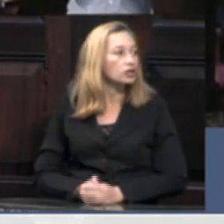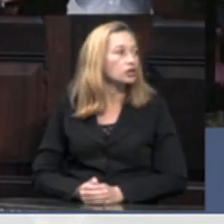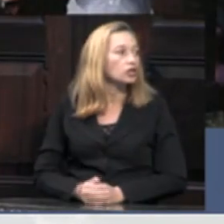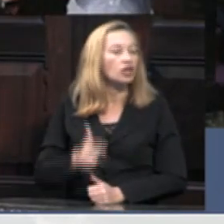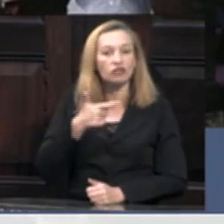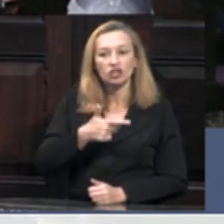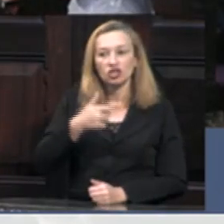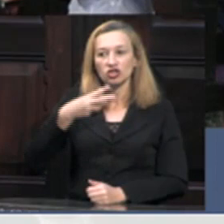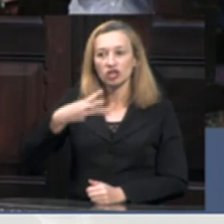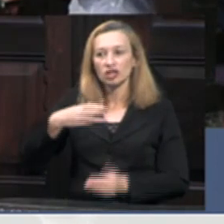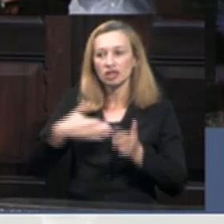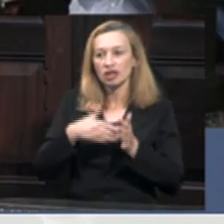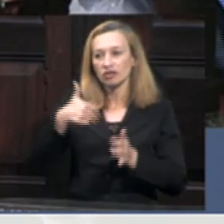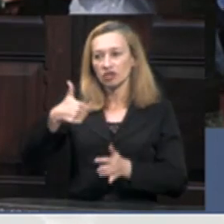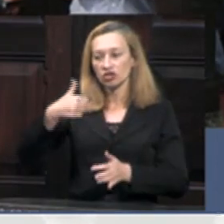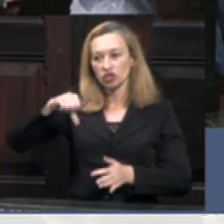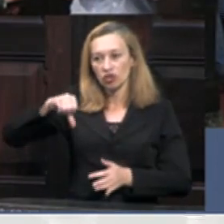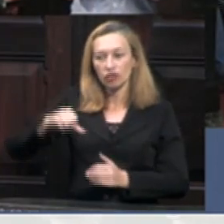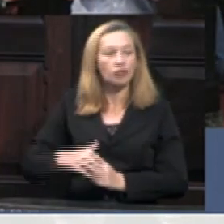23 a 29.